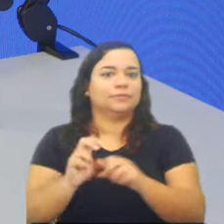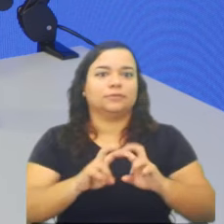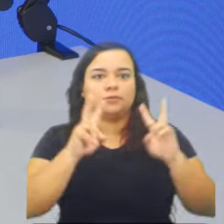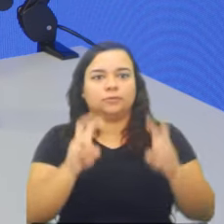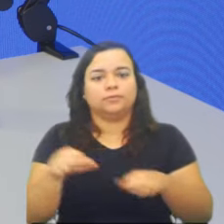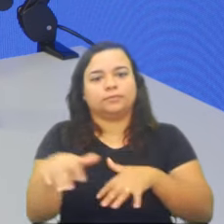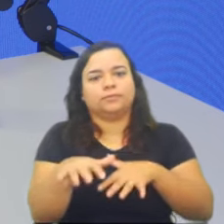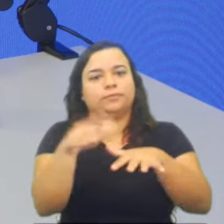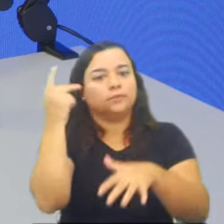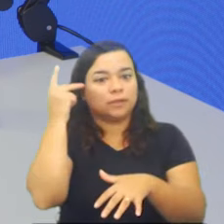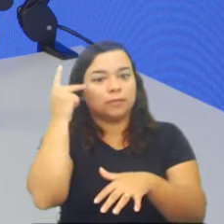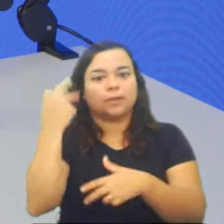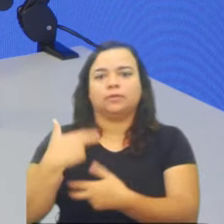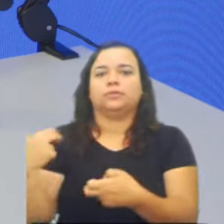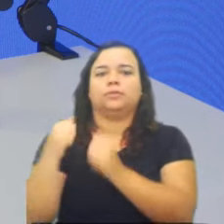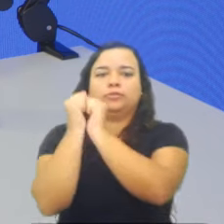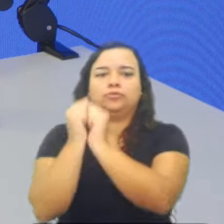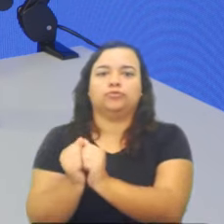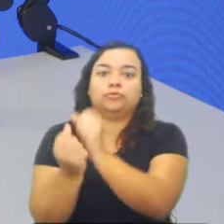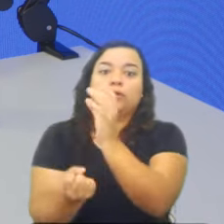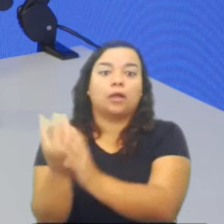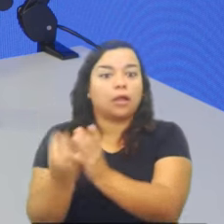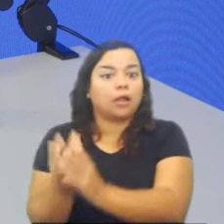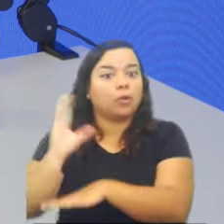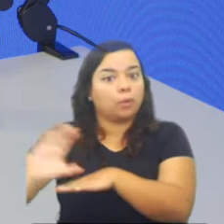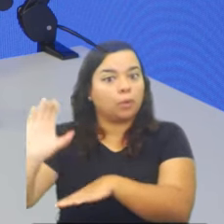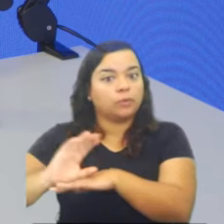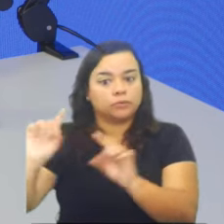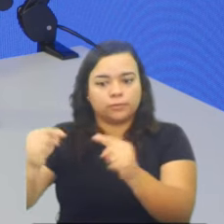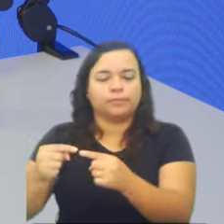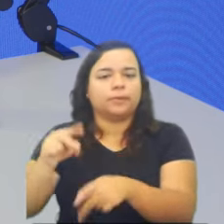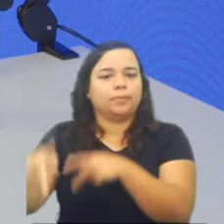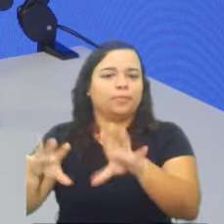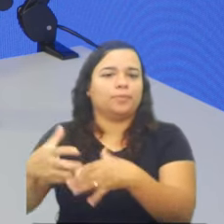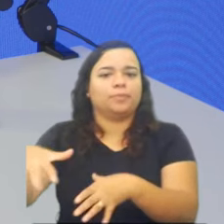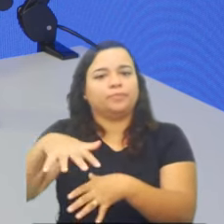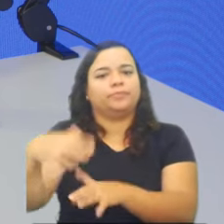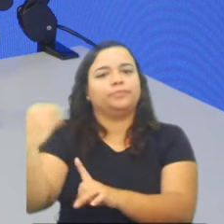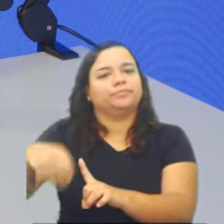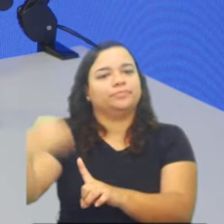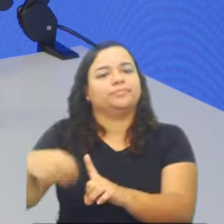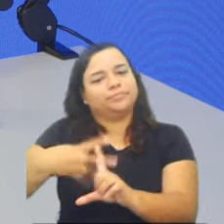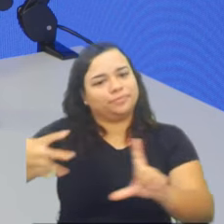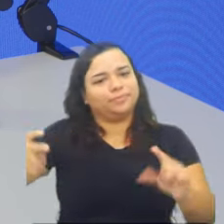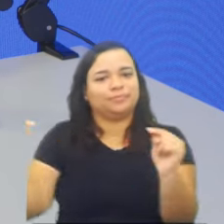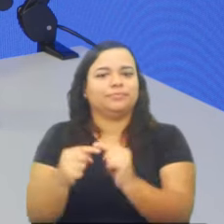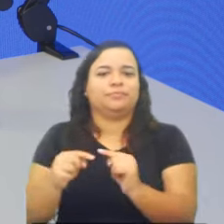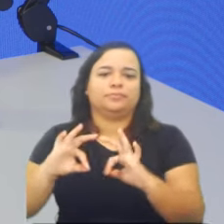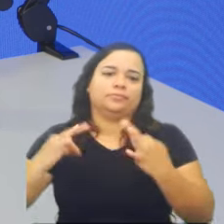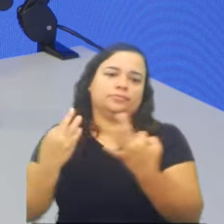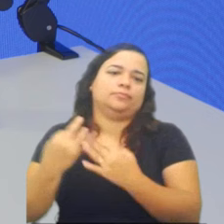de a parada de São Paulo junto ao sebrai criar alguns cursos justamente paraa população LGBT mais mais vulnerável